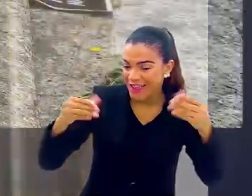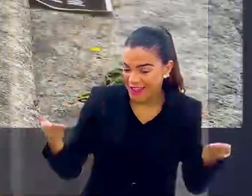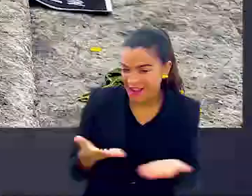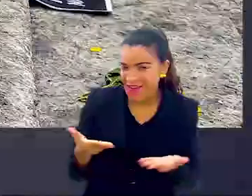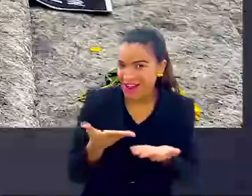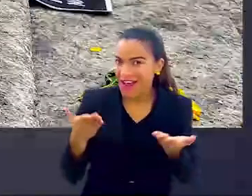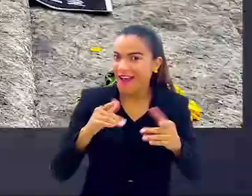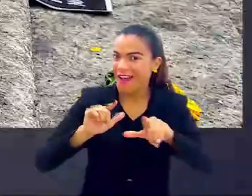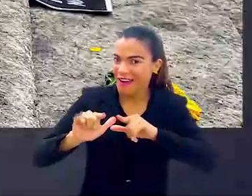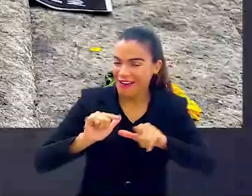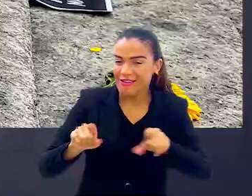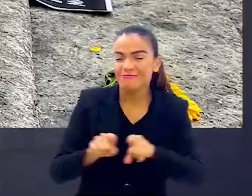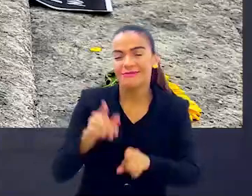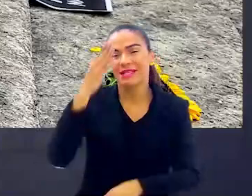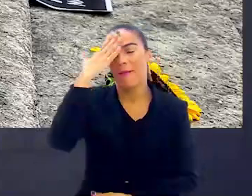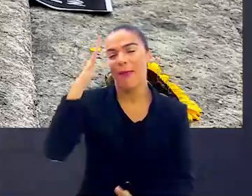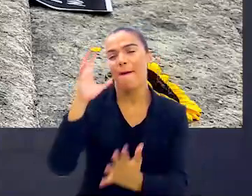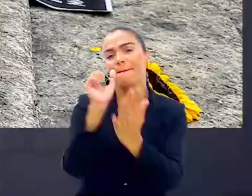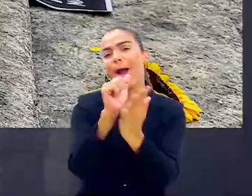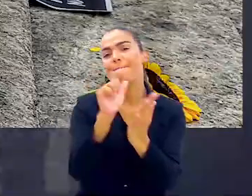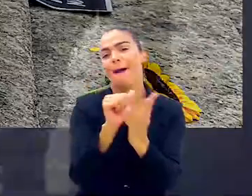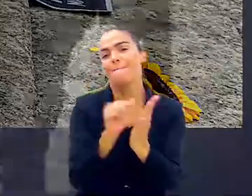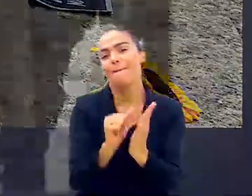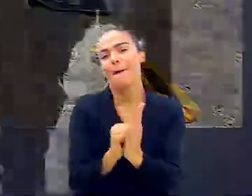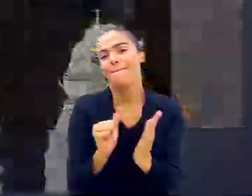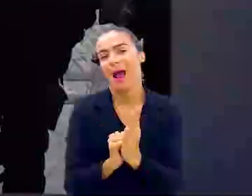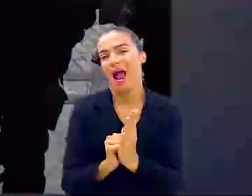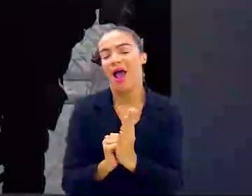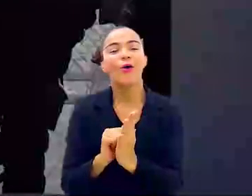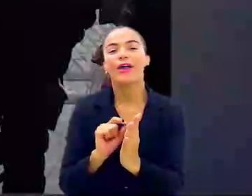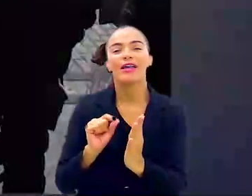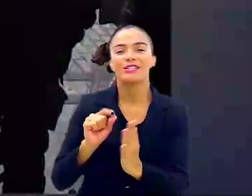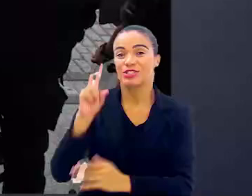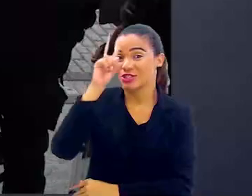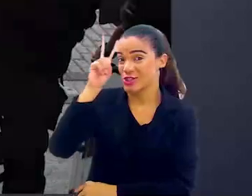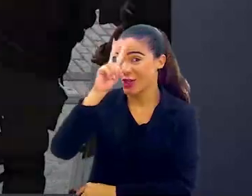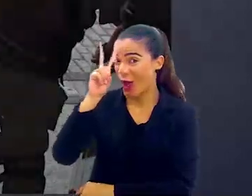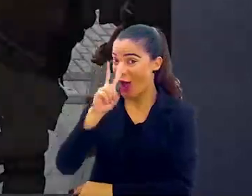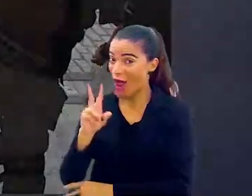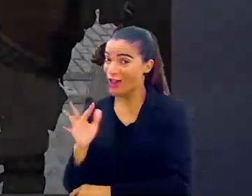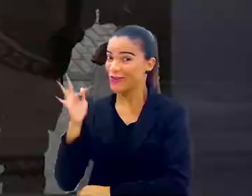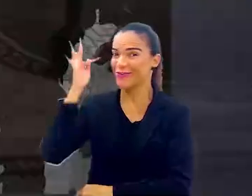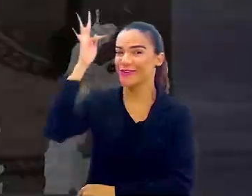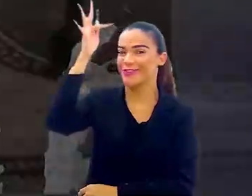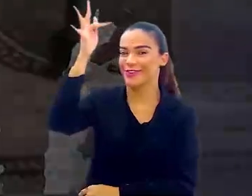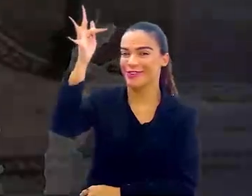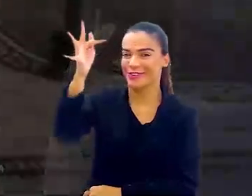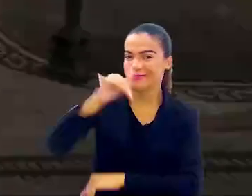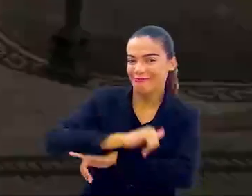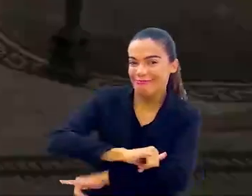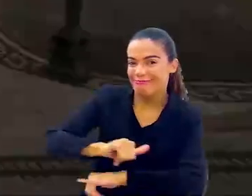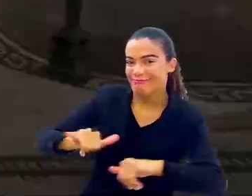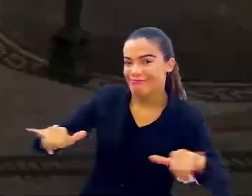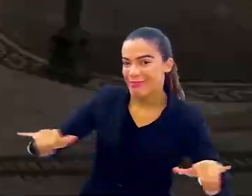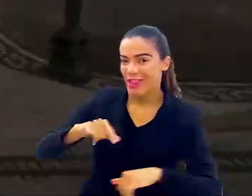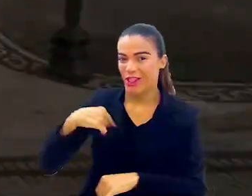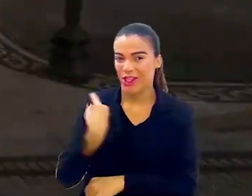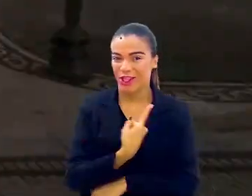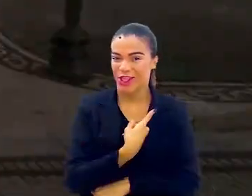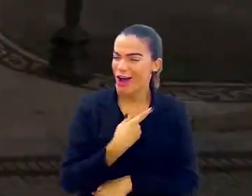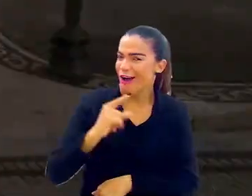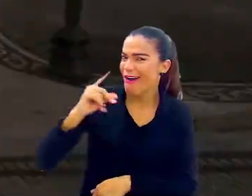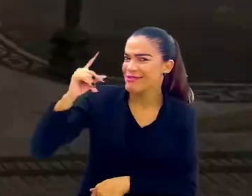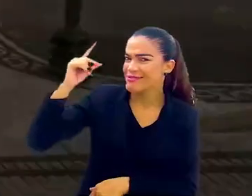conhece a importância de estar escrevendo hoje a história contemporânea que será contada no futuro. Nós